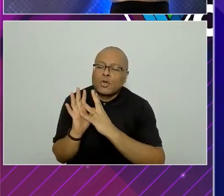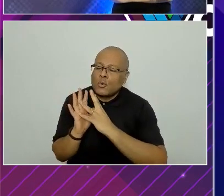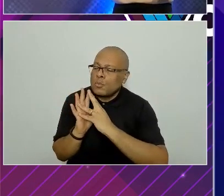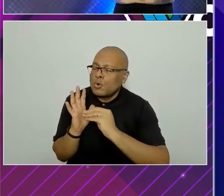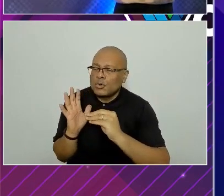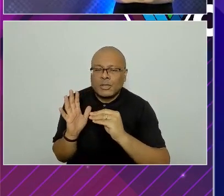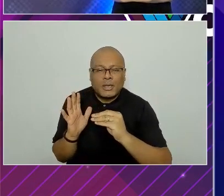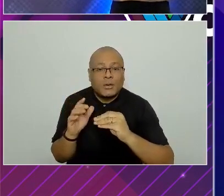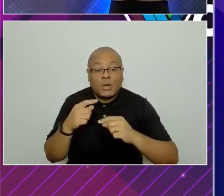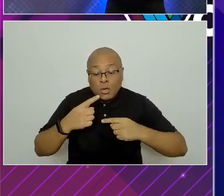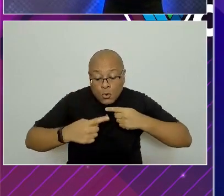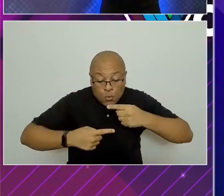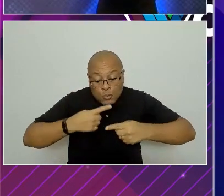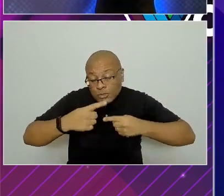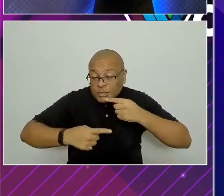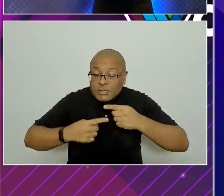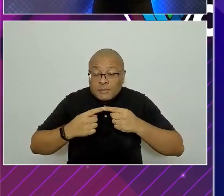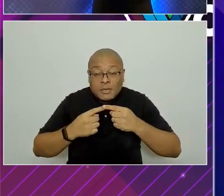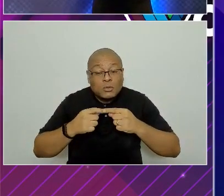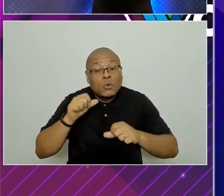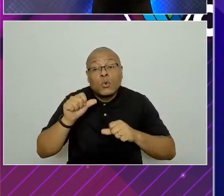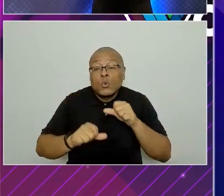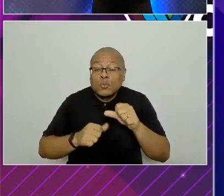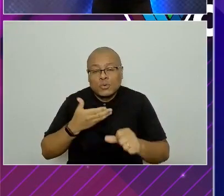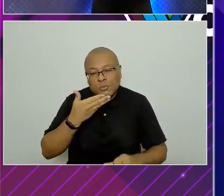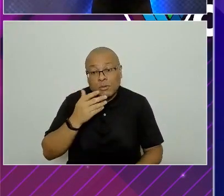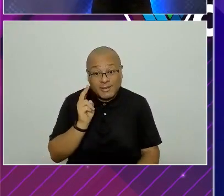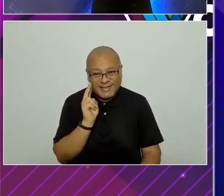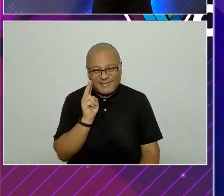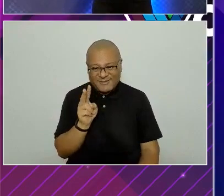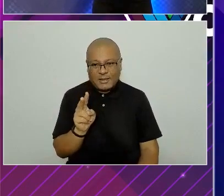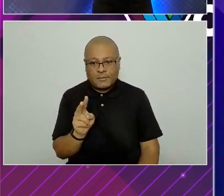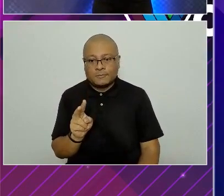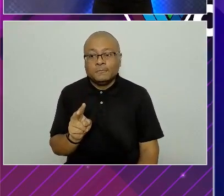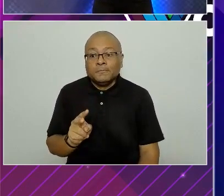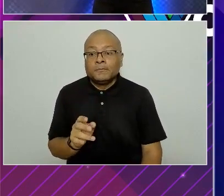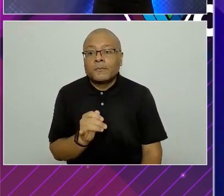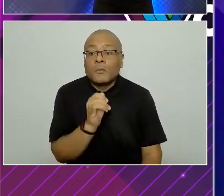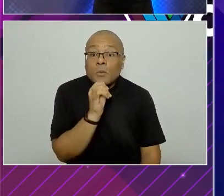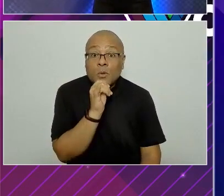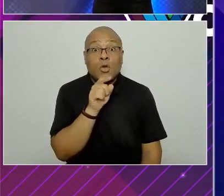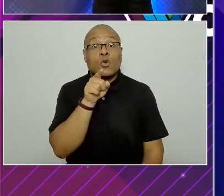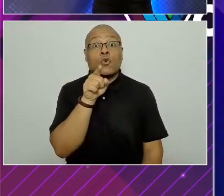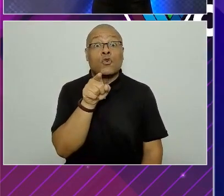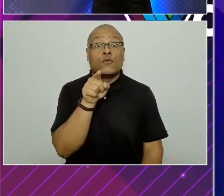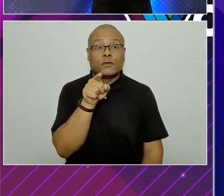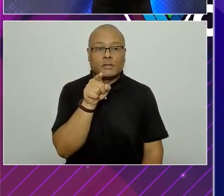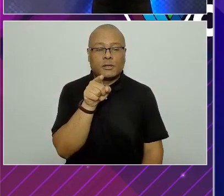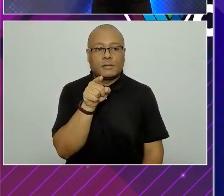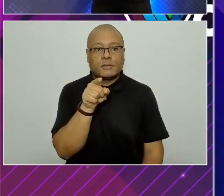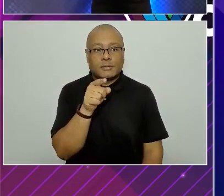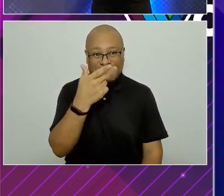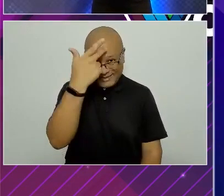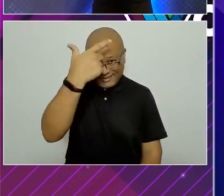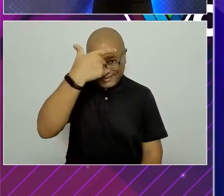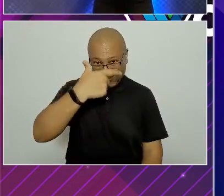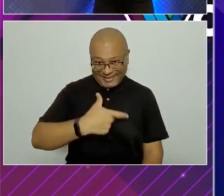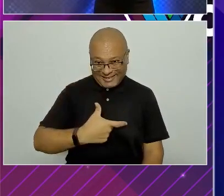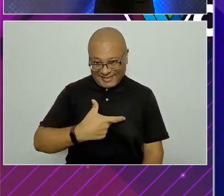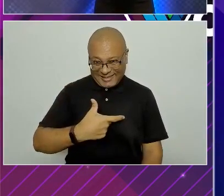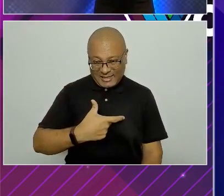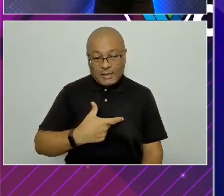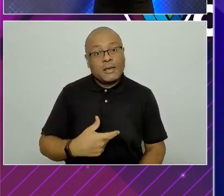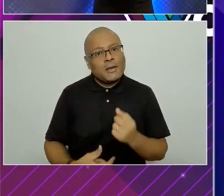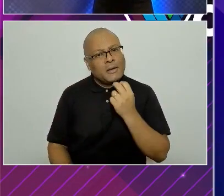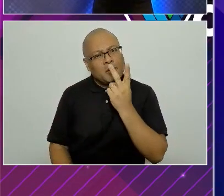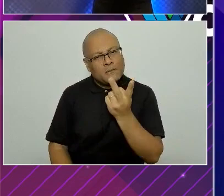esse processamento e tudo mais. Mas isso é só para vocês verem que, por exemplo, vocês, pessoas, né? Mesmo olhando que eu